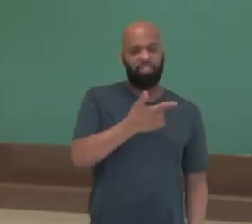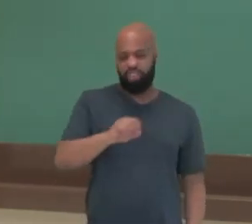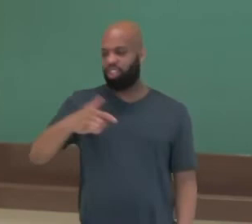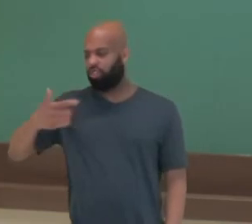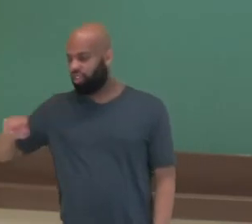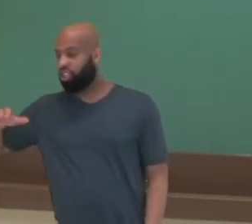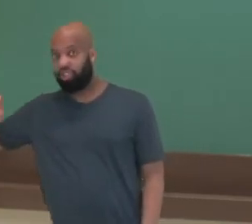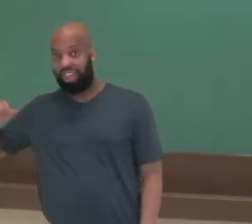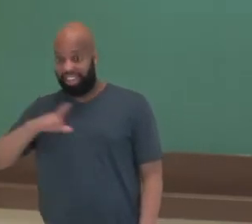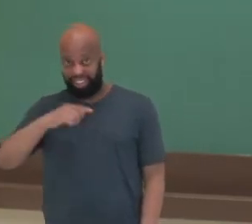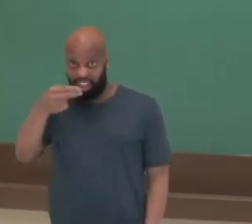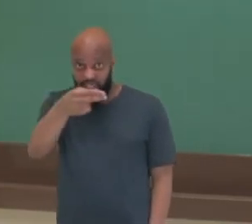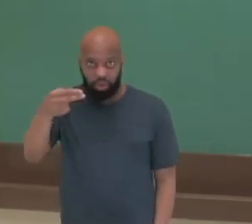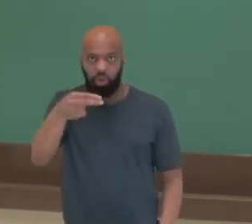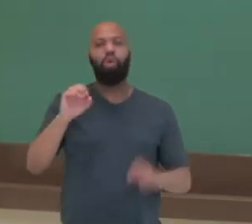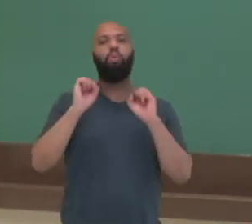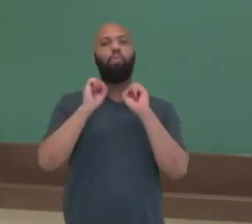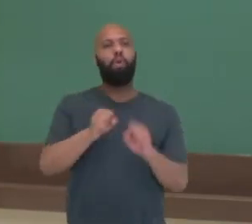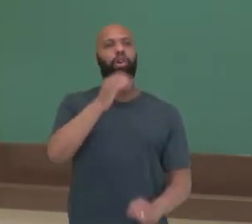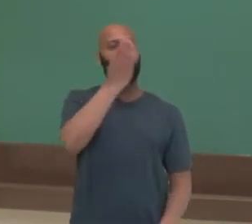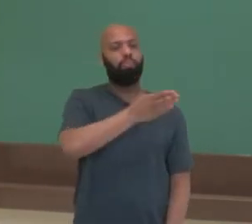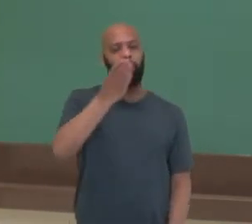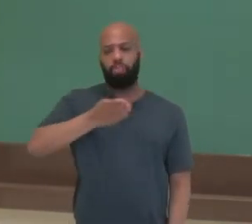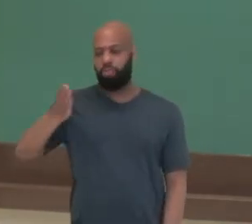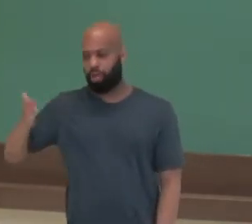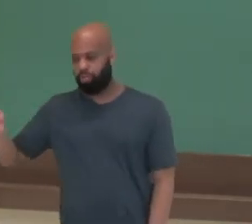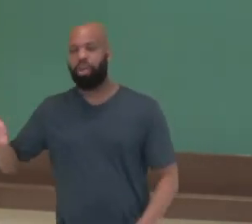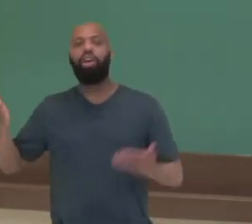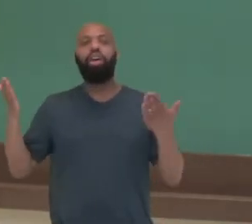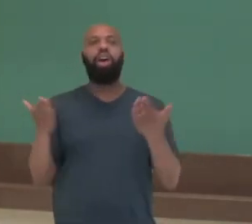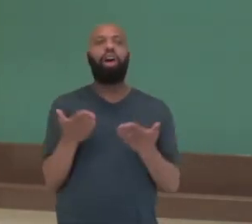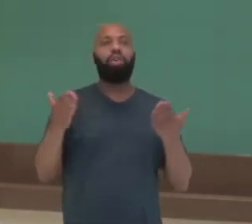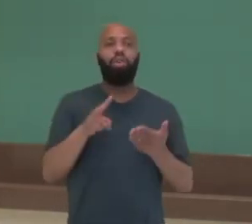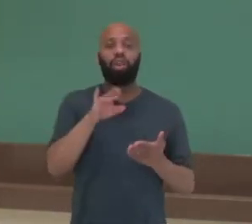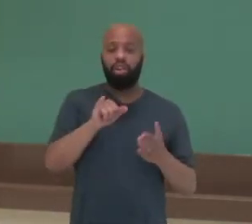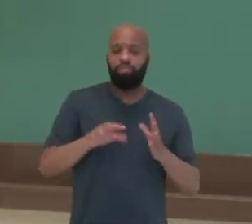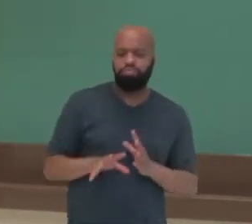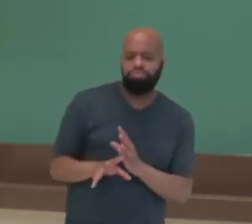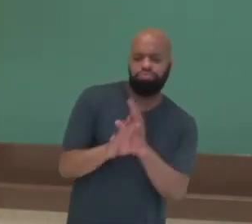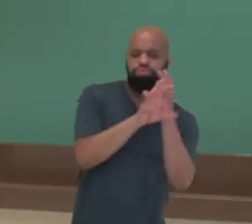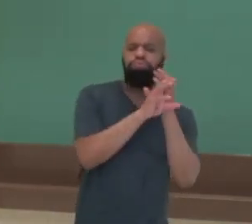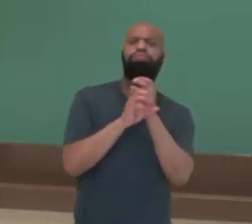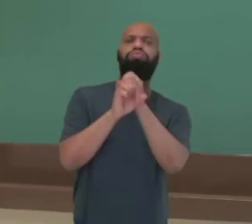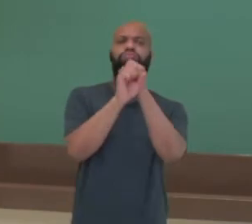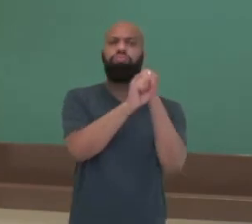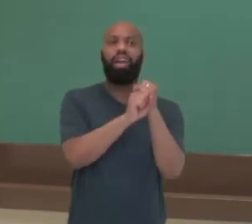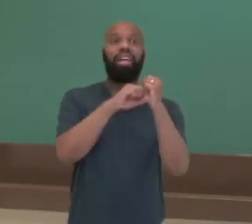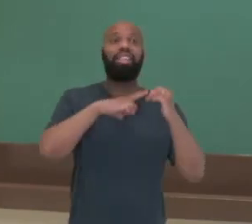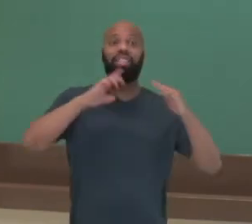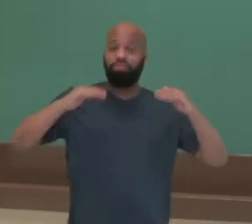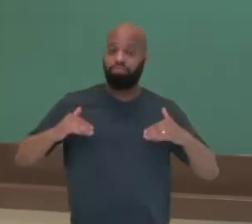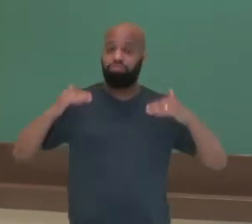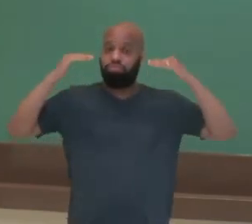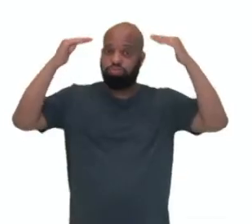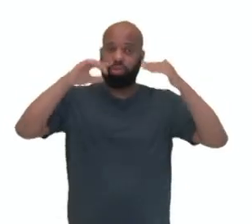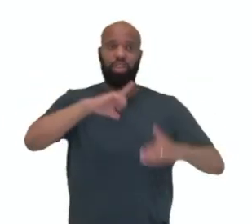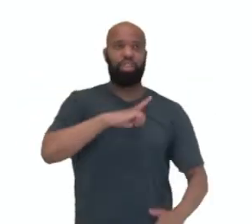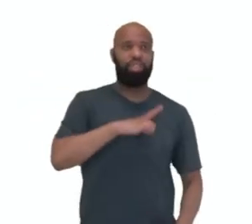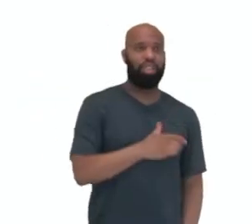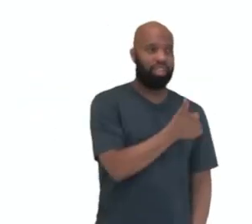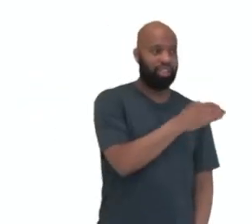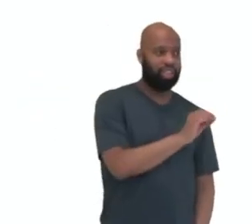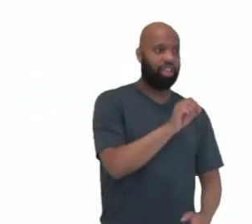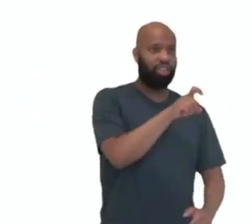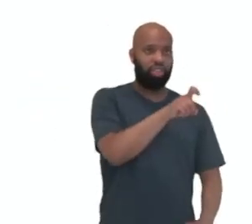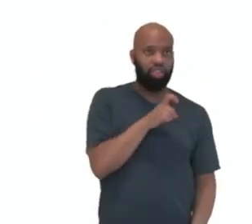o denominador, né? E agora, nós vamos somar essas três variáveis aqui. Nós vamos somar o